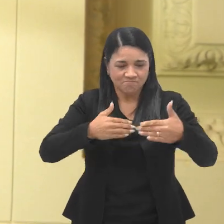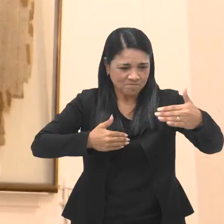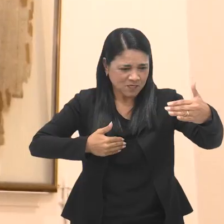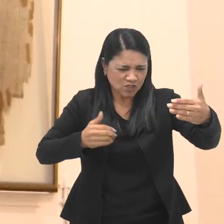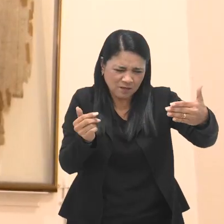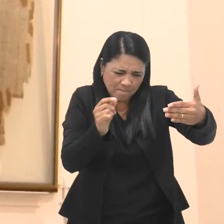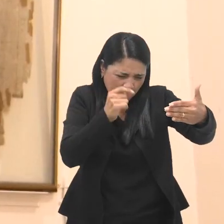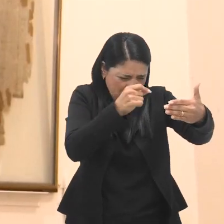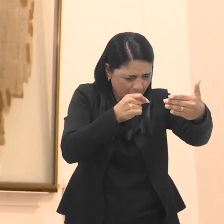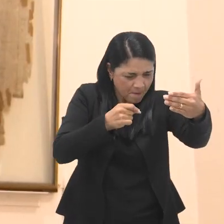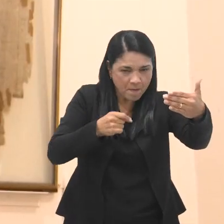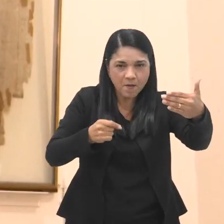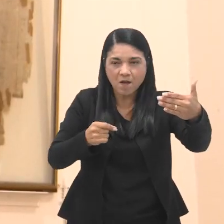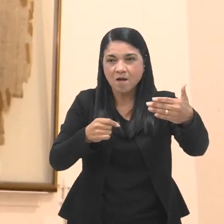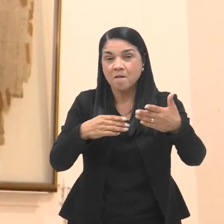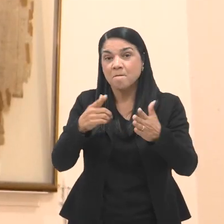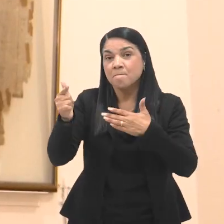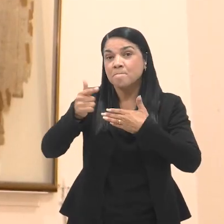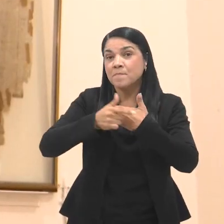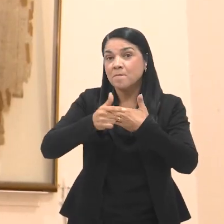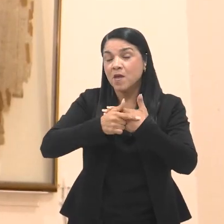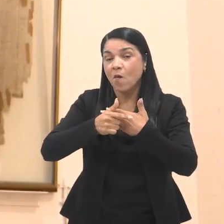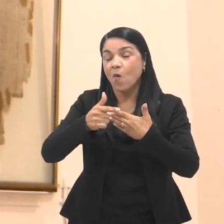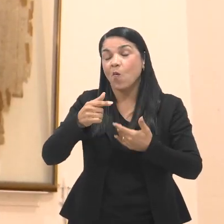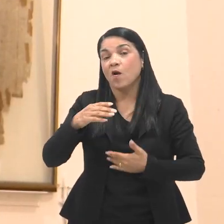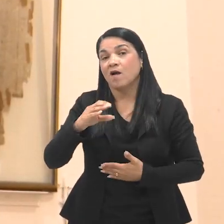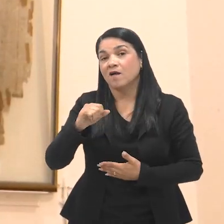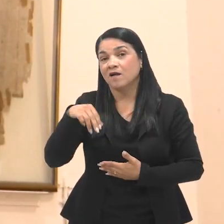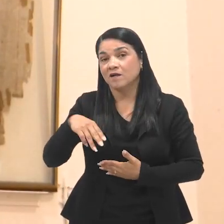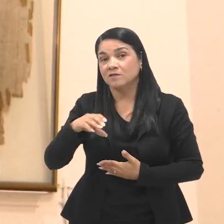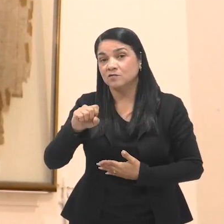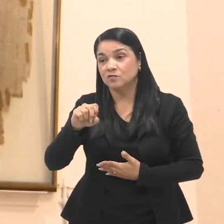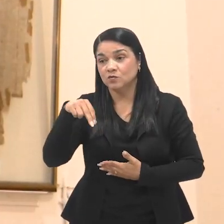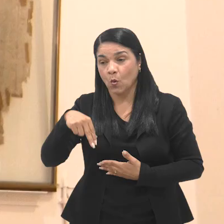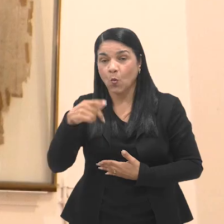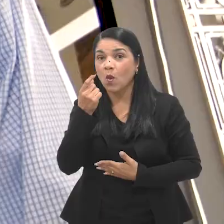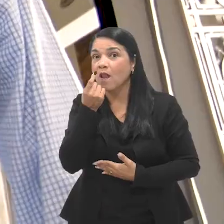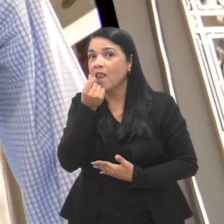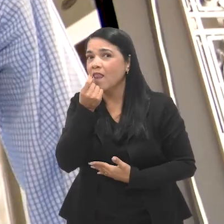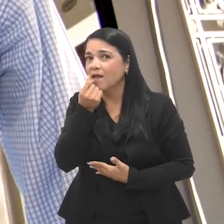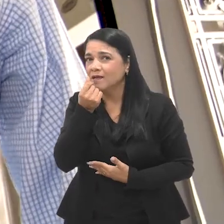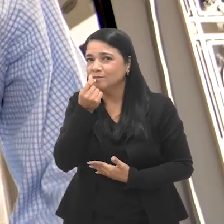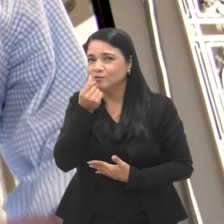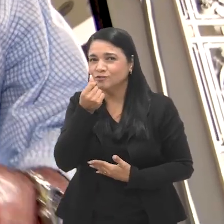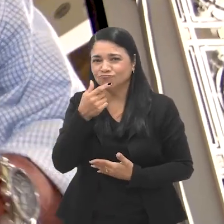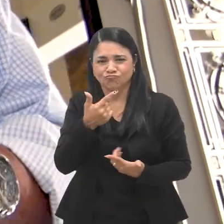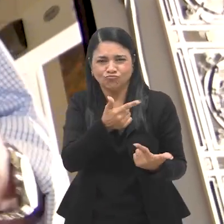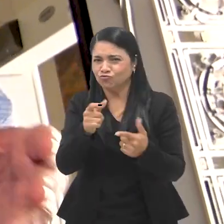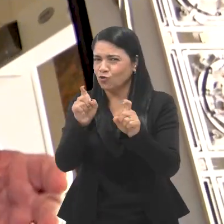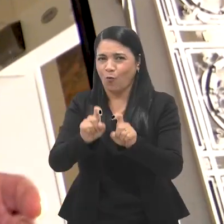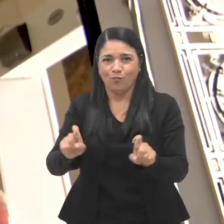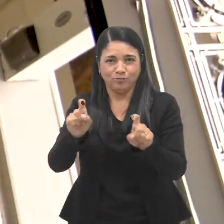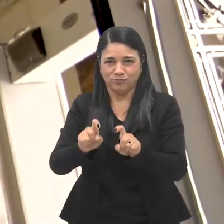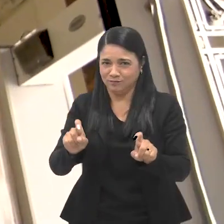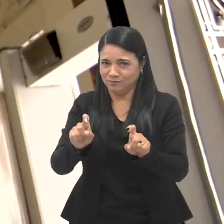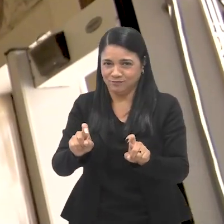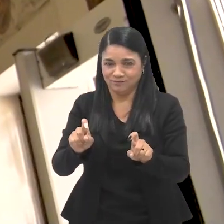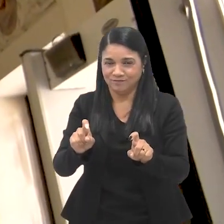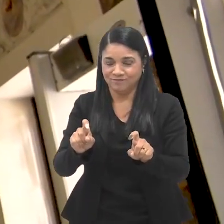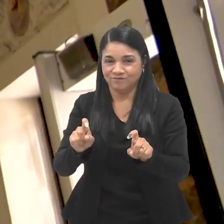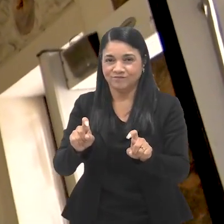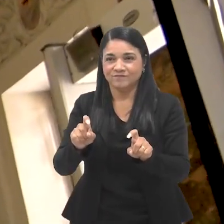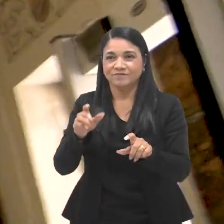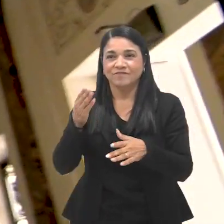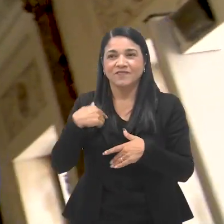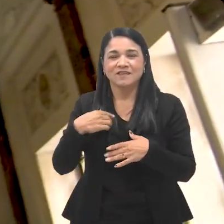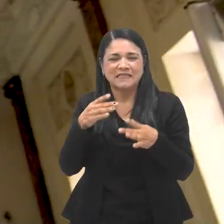desenhado em pranchetas enormes, né? Papel canson, a lápis e aquarelados. Não era usado o computador. Não sei